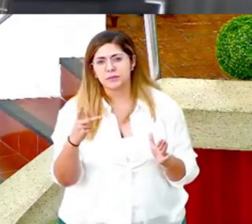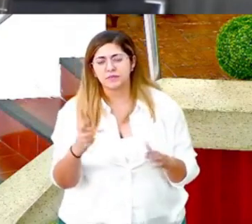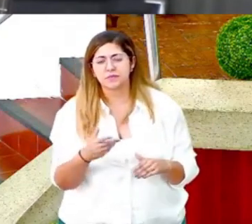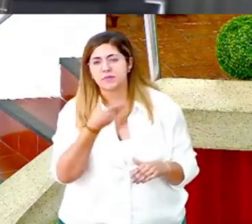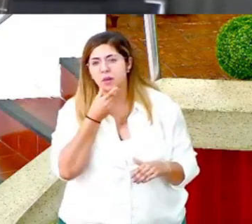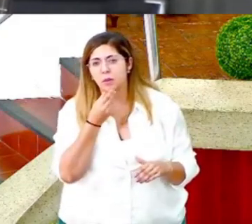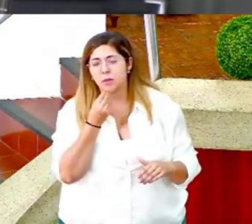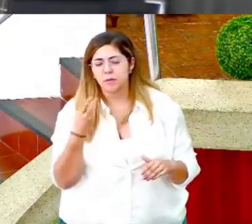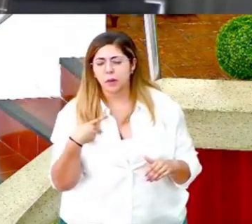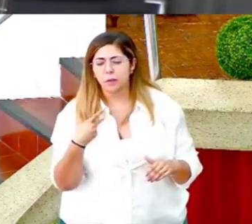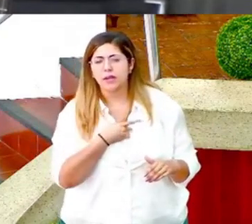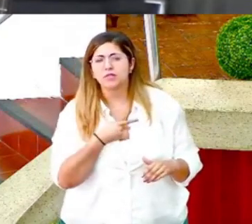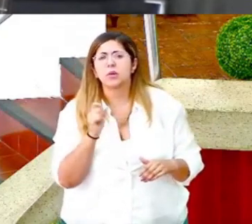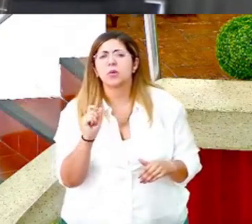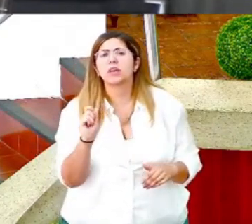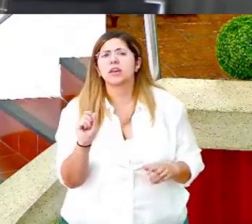será?